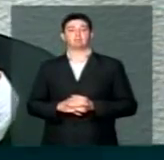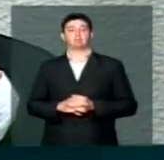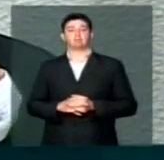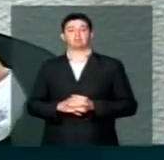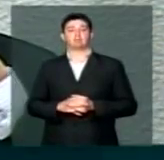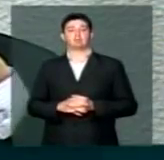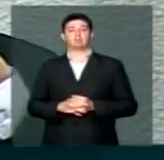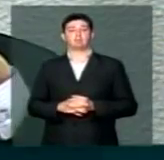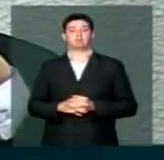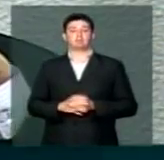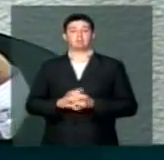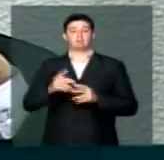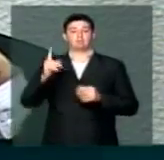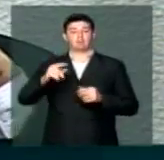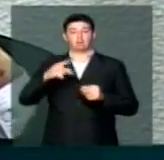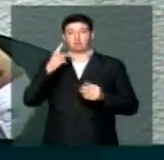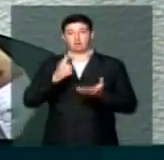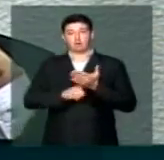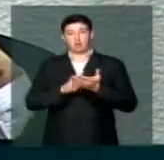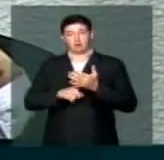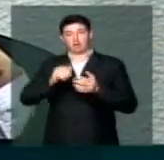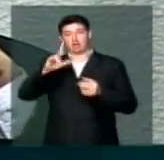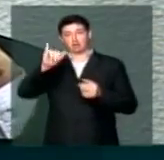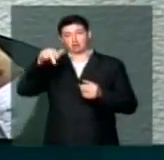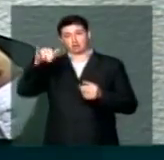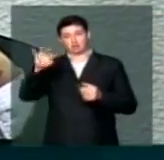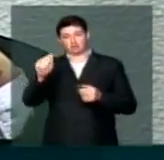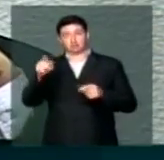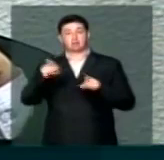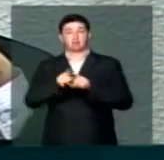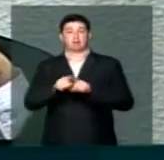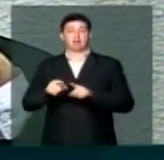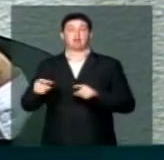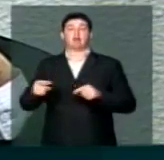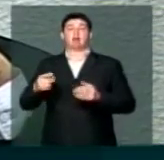Shareholders Agreement, o acordo de acionistas e o termo de